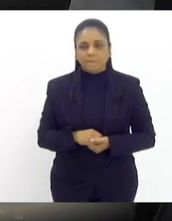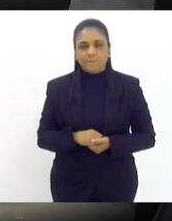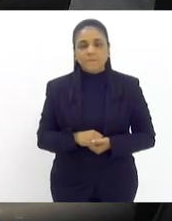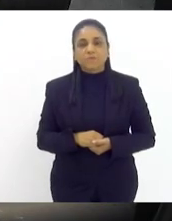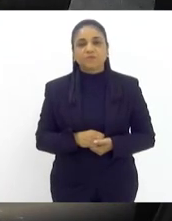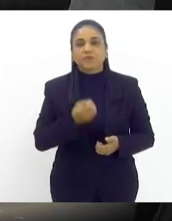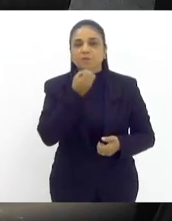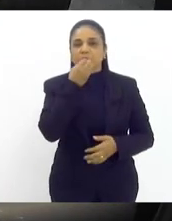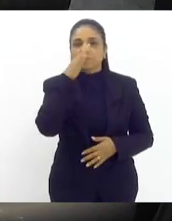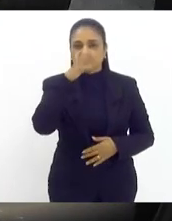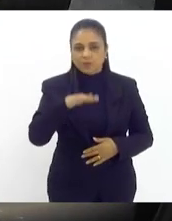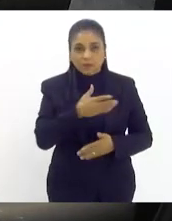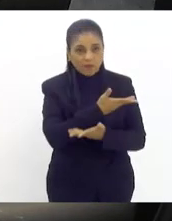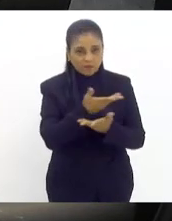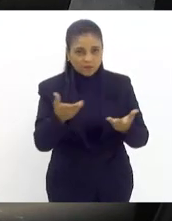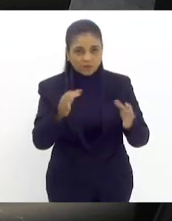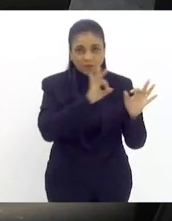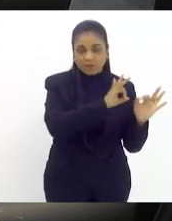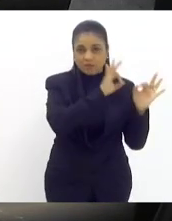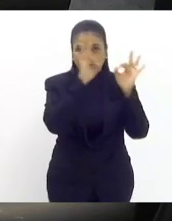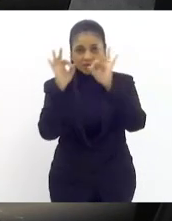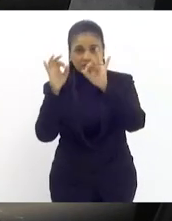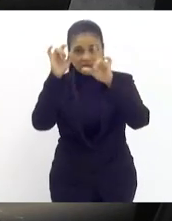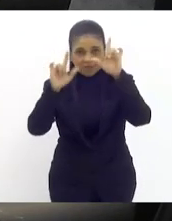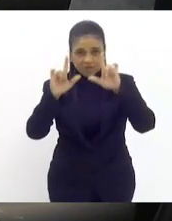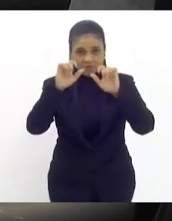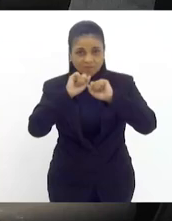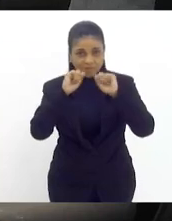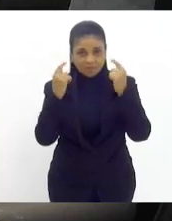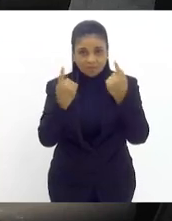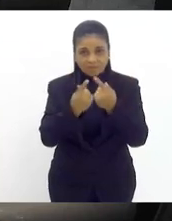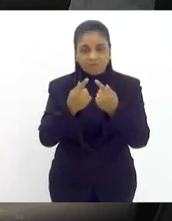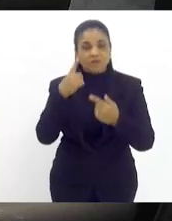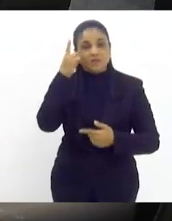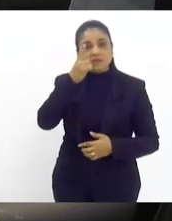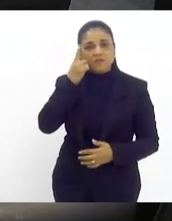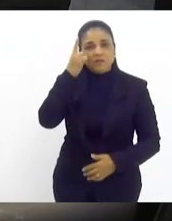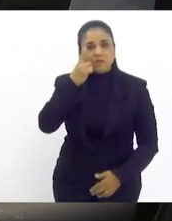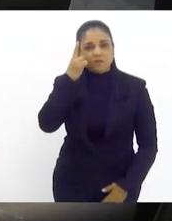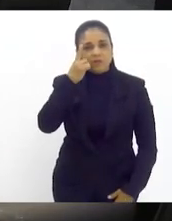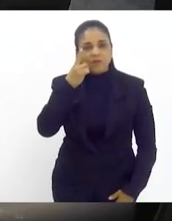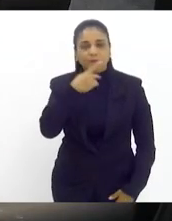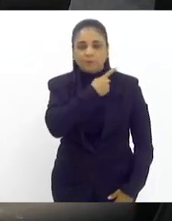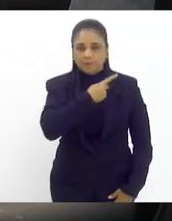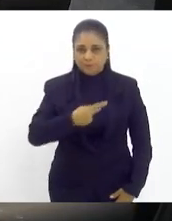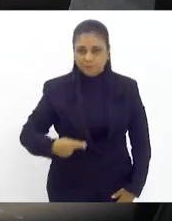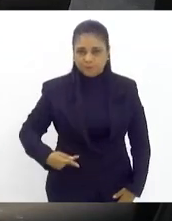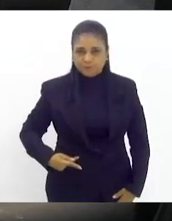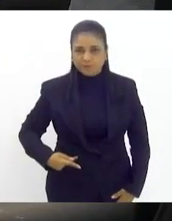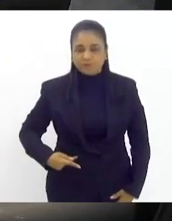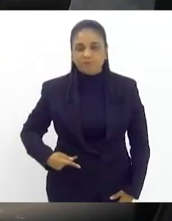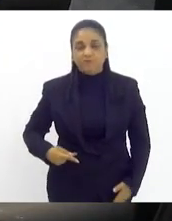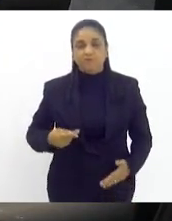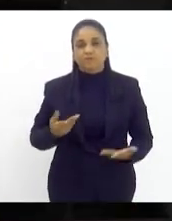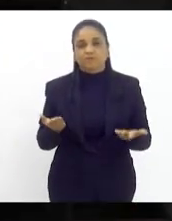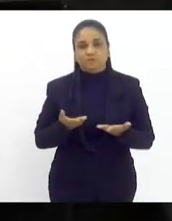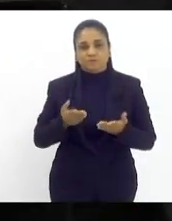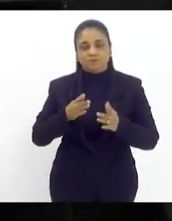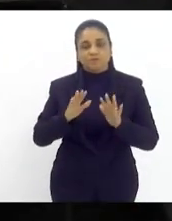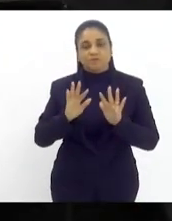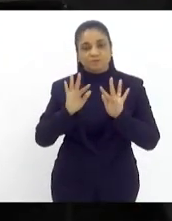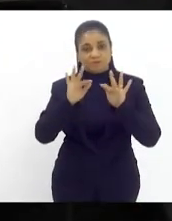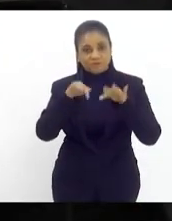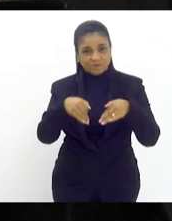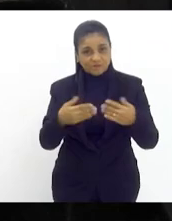Boa tarde a todos que nos assistem pela TV alerj Nobre Deputado e presidente do expediente final